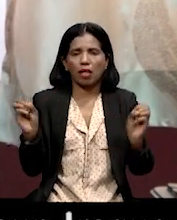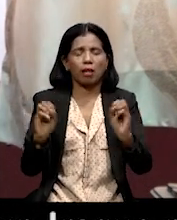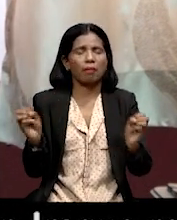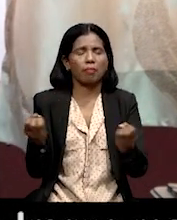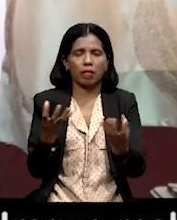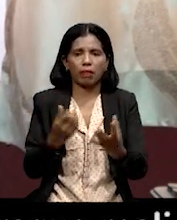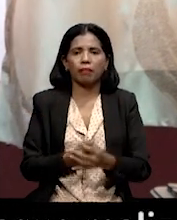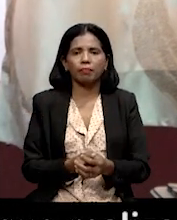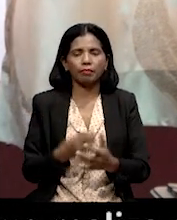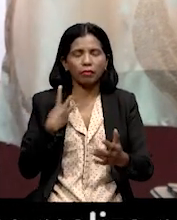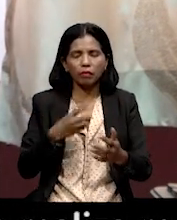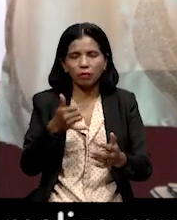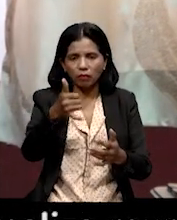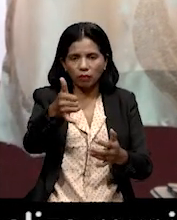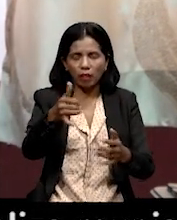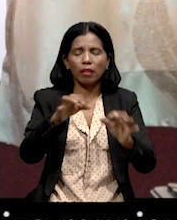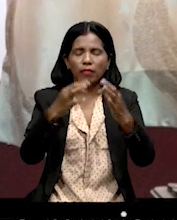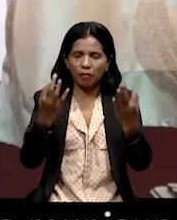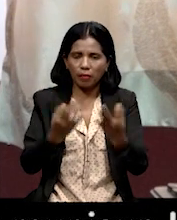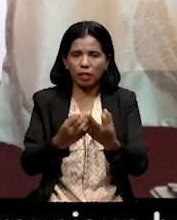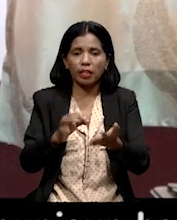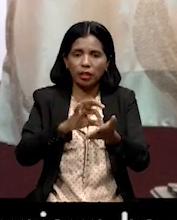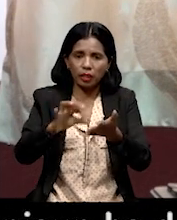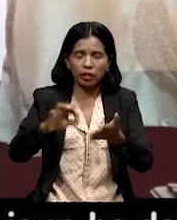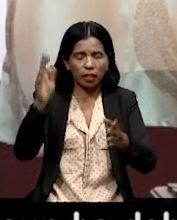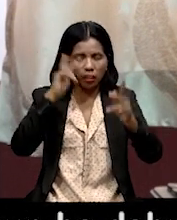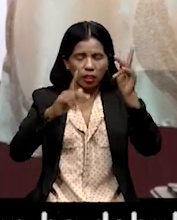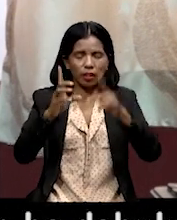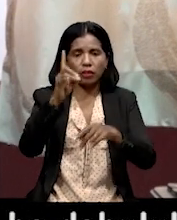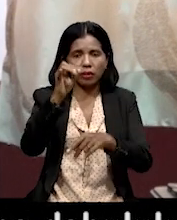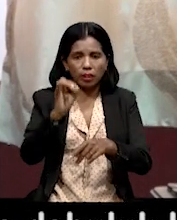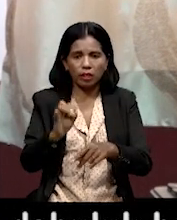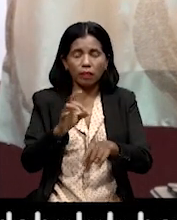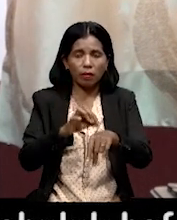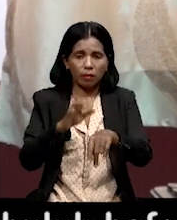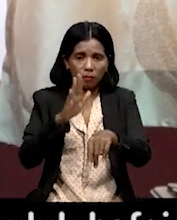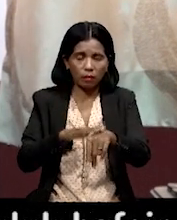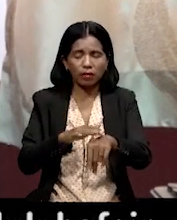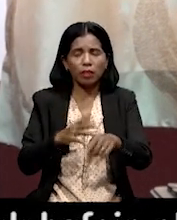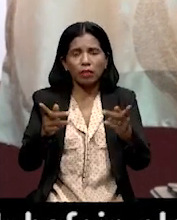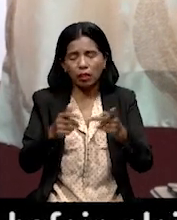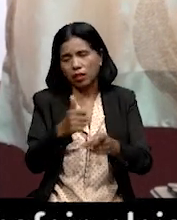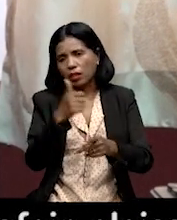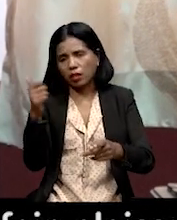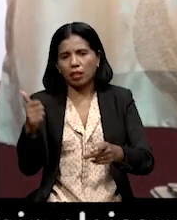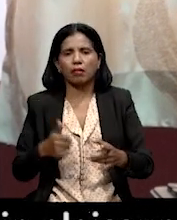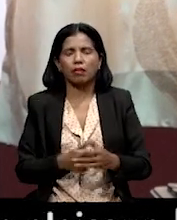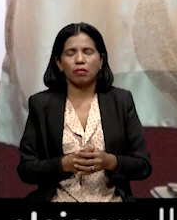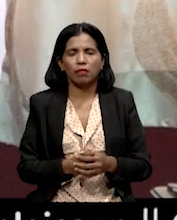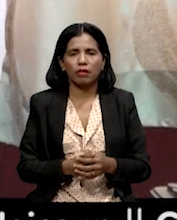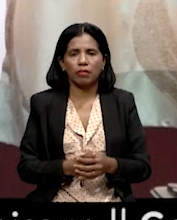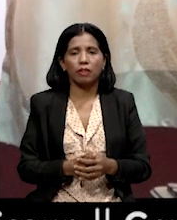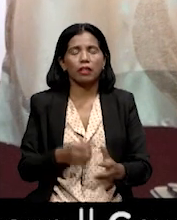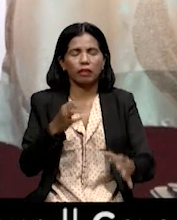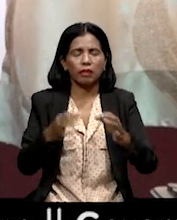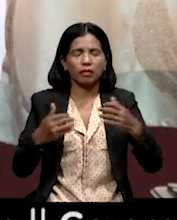ba eu maka ainda ne bem aka registro caso dengue né e faten se logmos e moço na caso então kon moço e maka